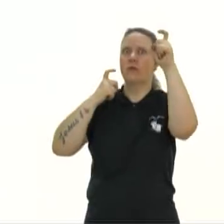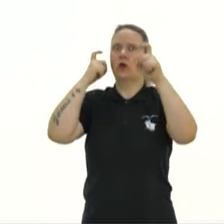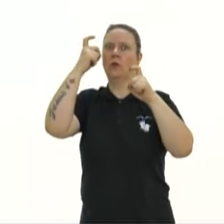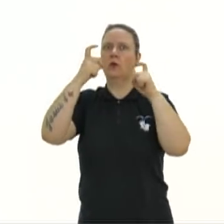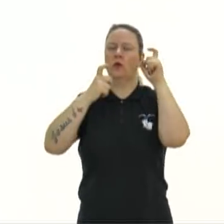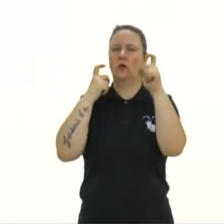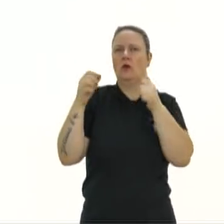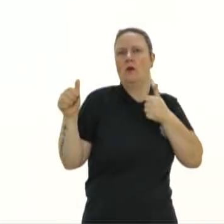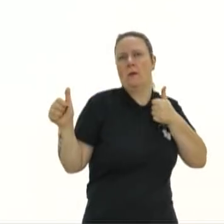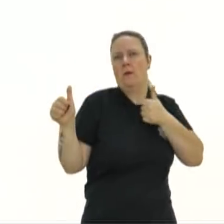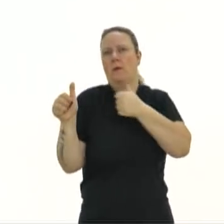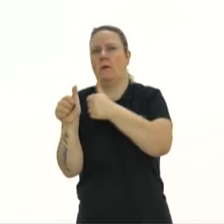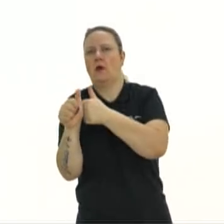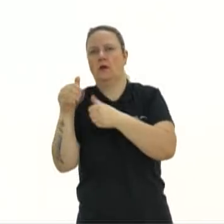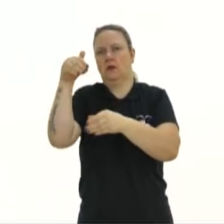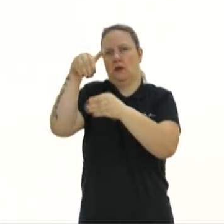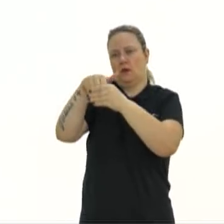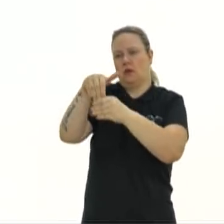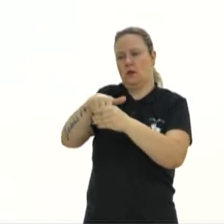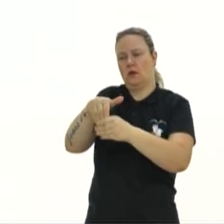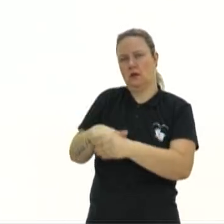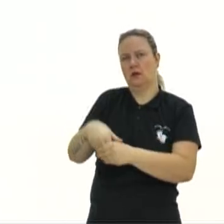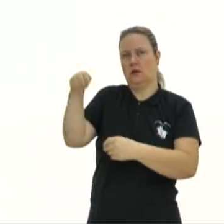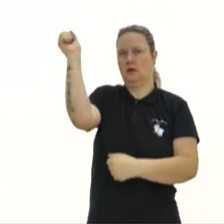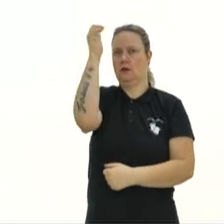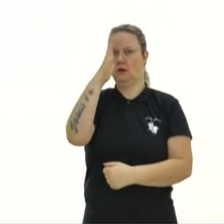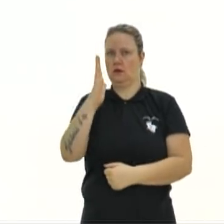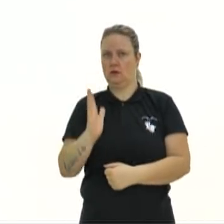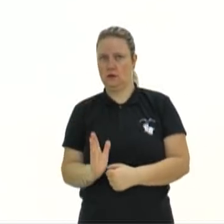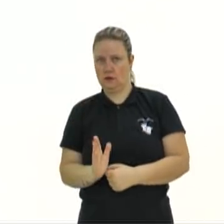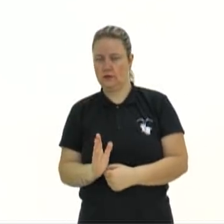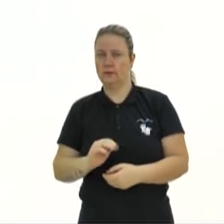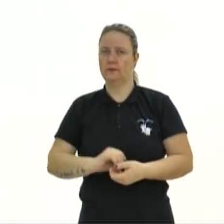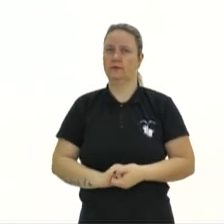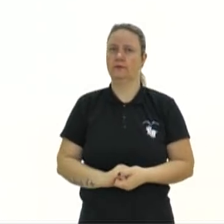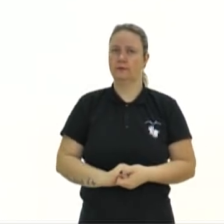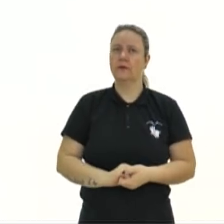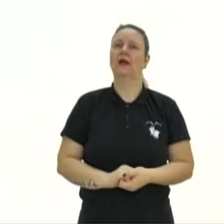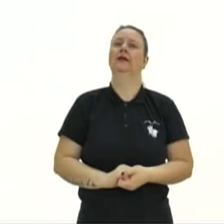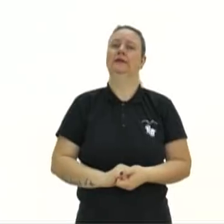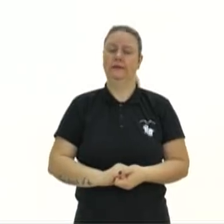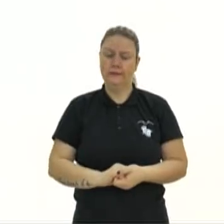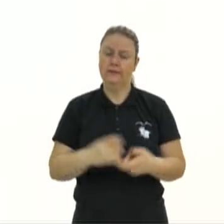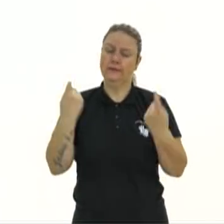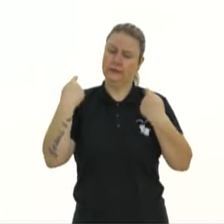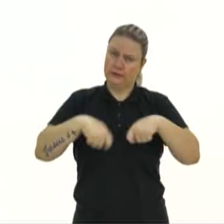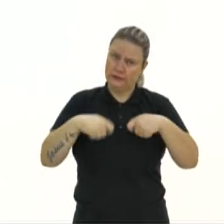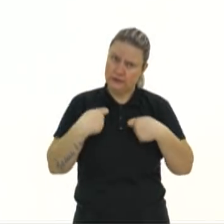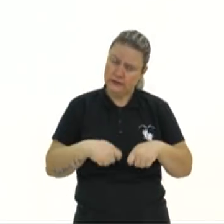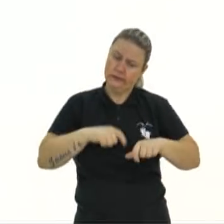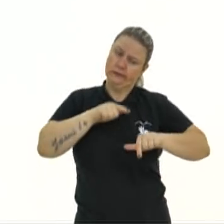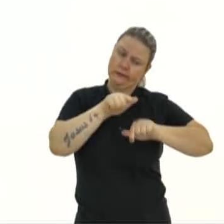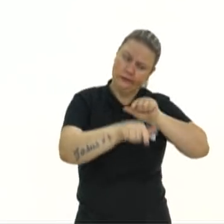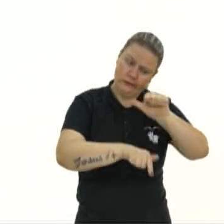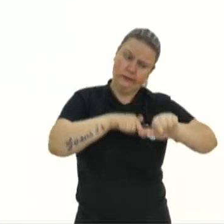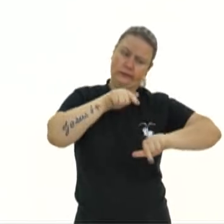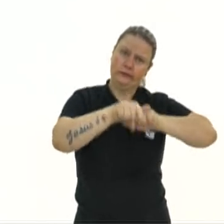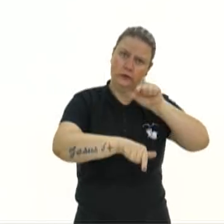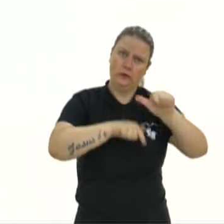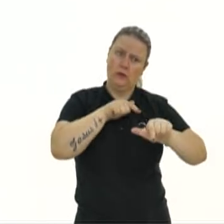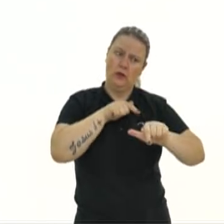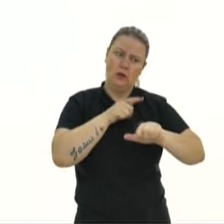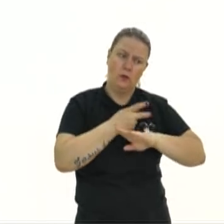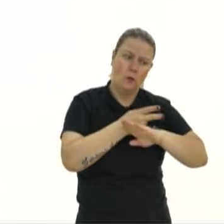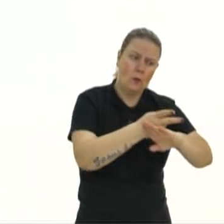brasileiras. Dá um pouco de trabalho checar se a notícia recebida é verdadeira ou falsa, mas vale a pena